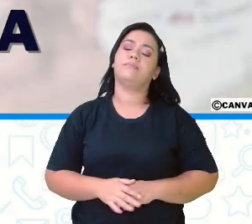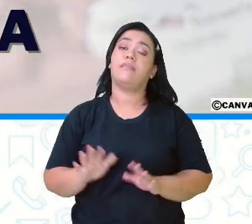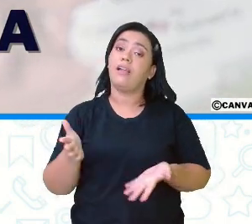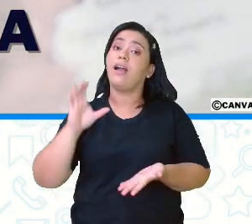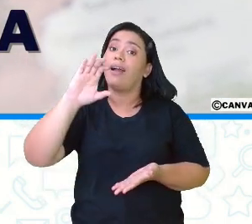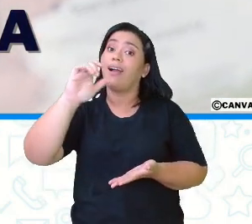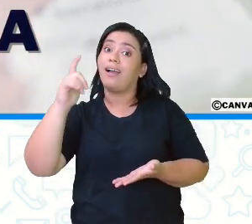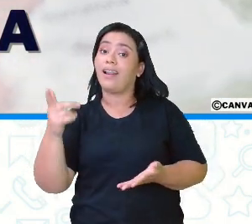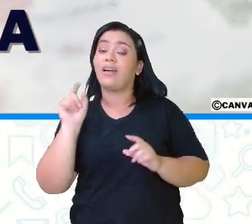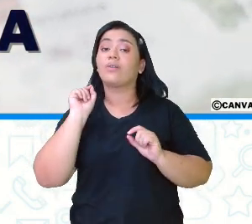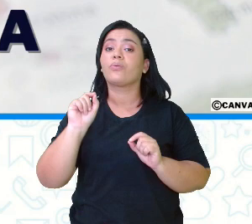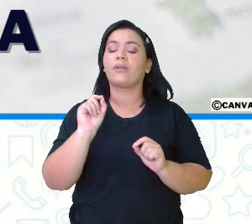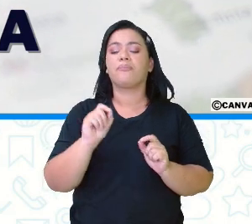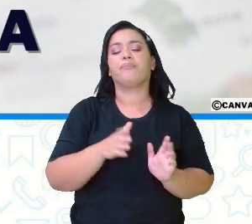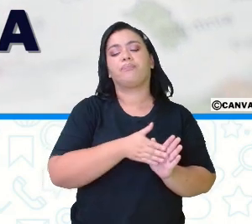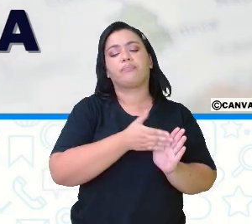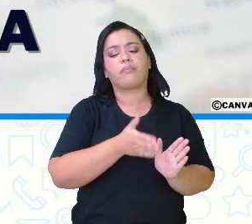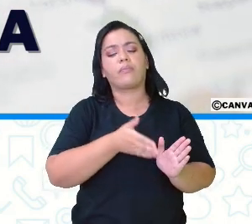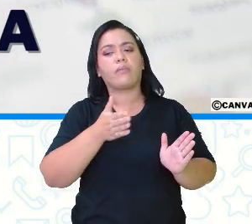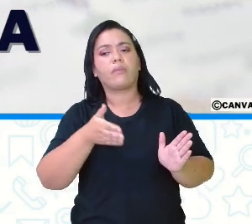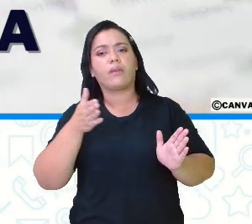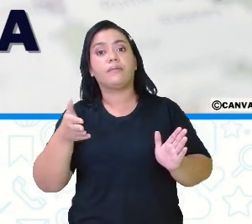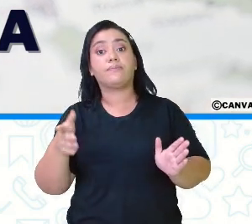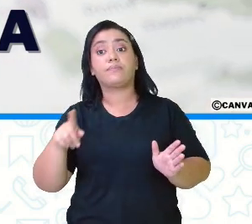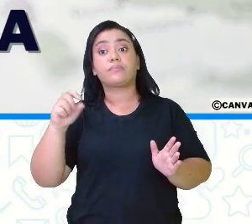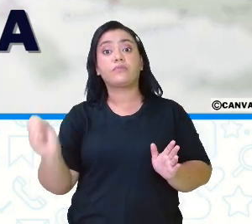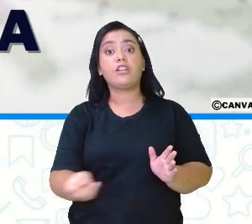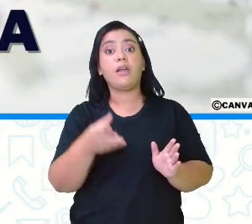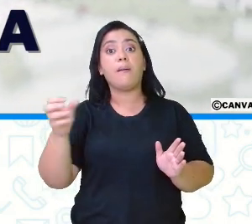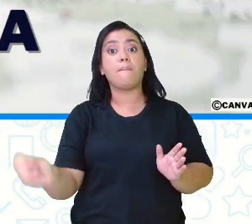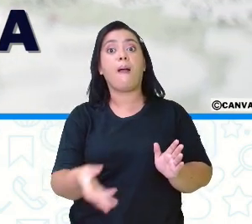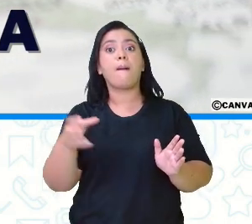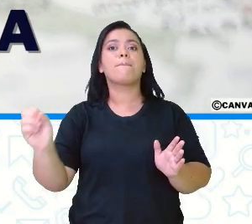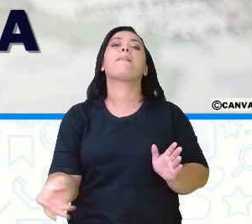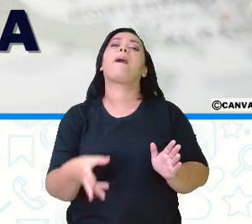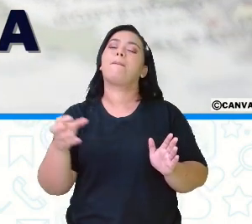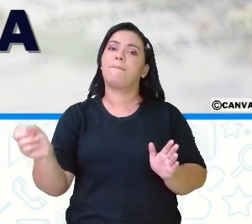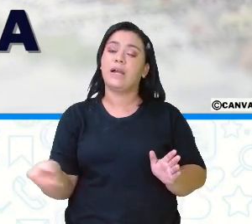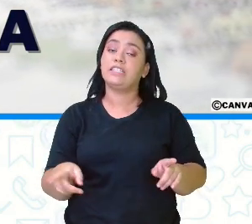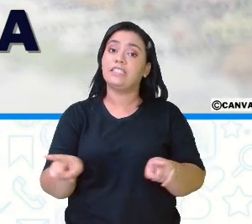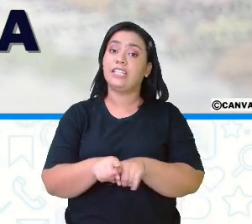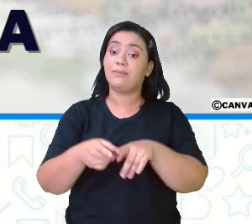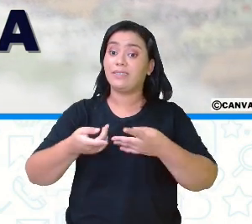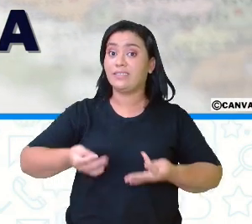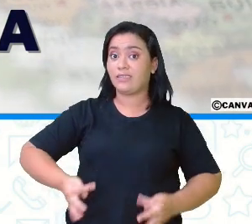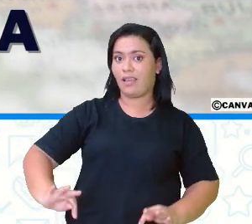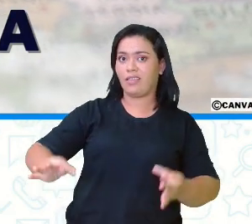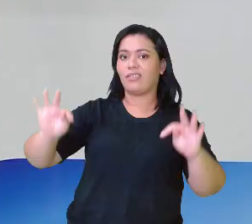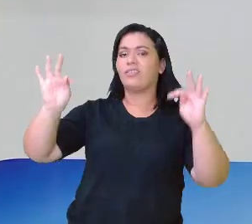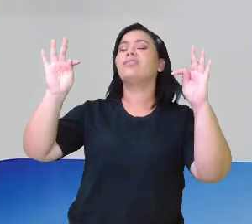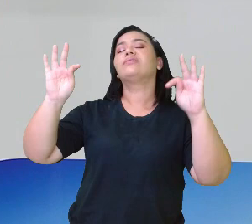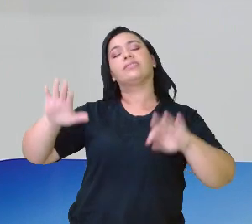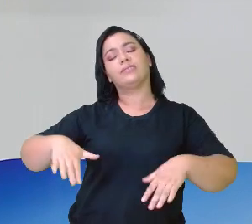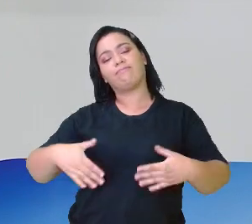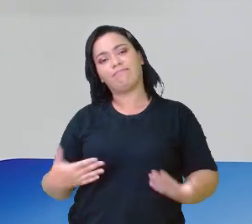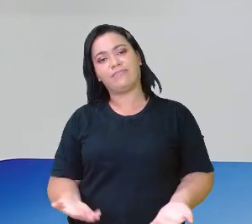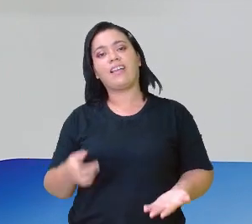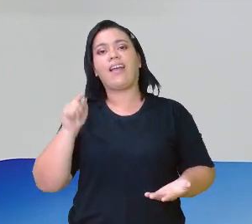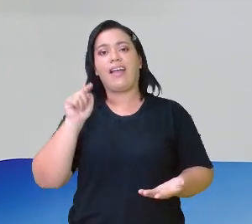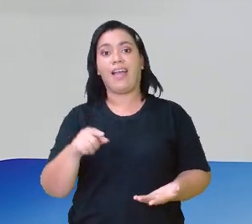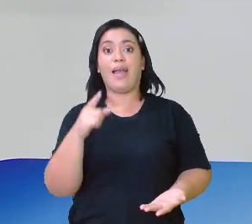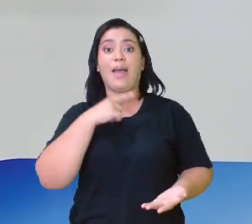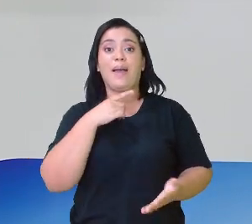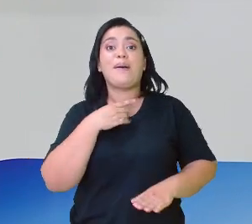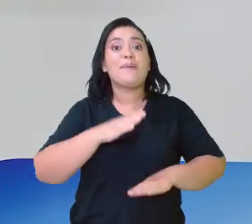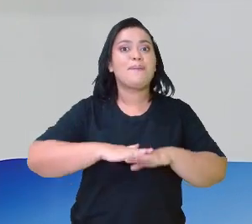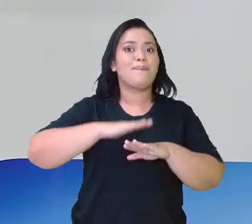Claro que com o passar dos anos, com a modernização, com a tecnologia, esse processo está